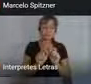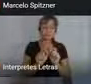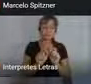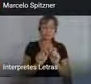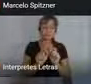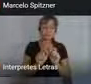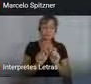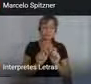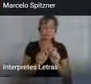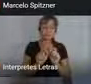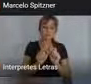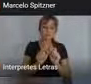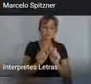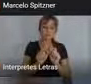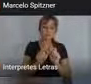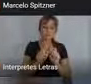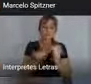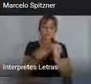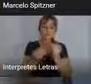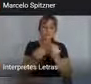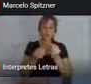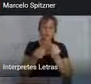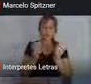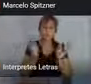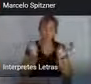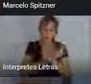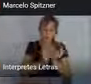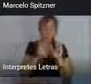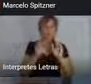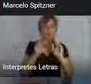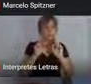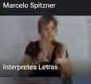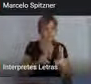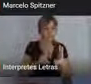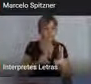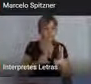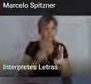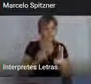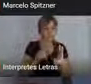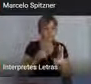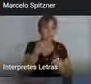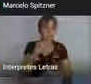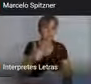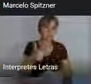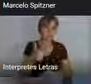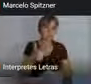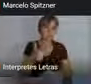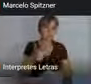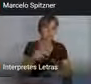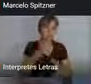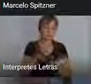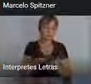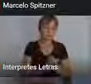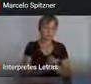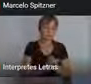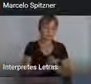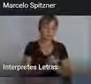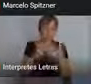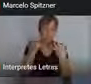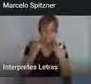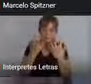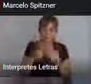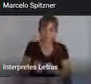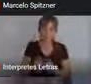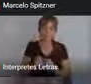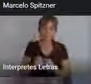reconhecer como povo, como uma etnia diferente, como um grupo diferente, era justamente a língua. Então, esse reconhecimento do